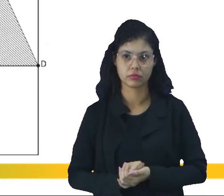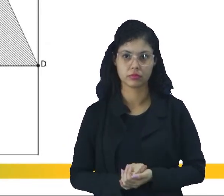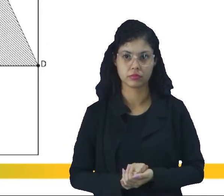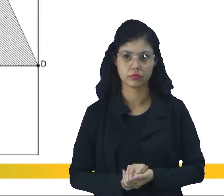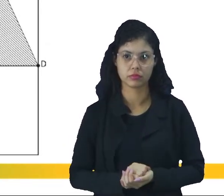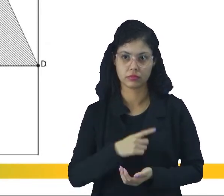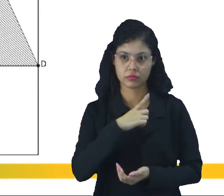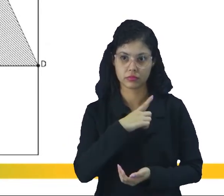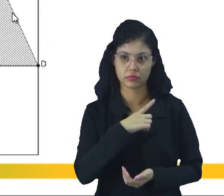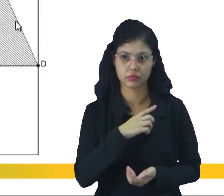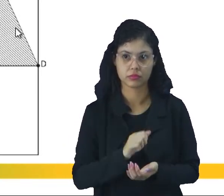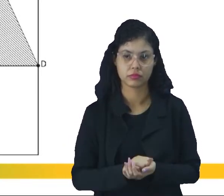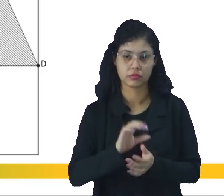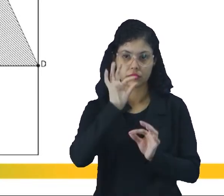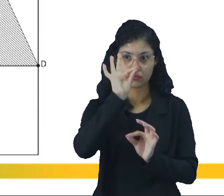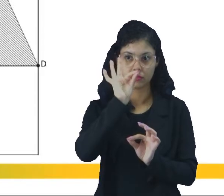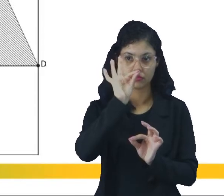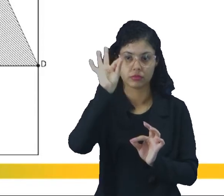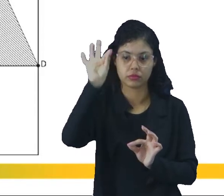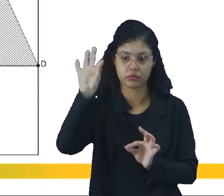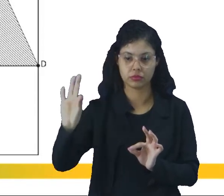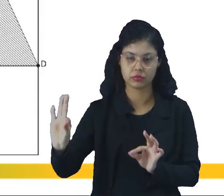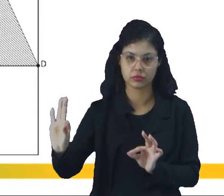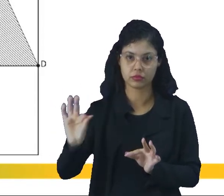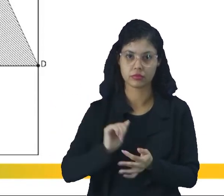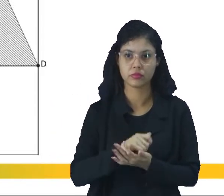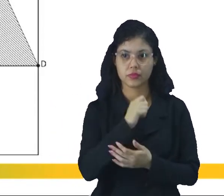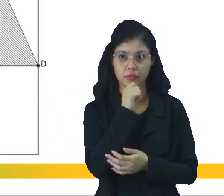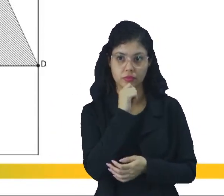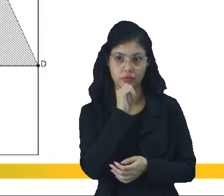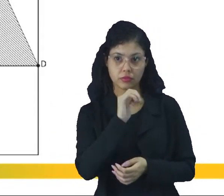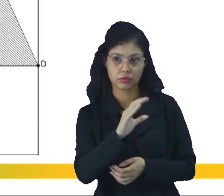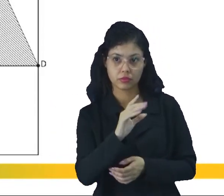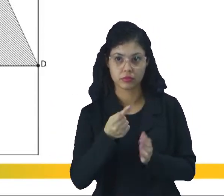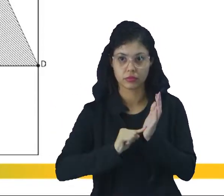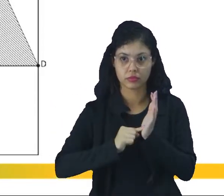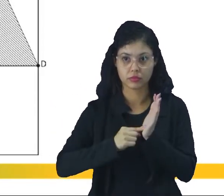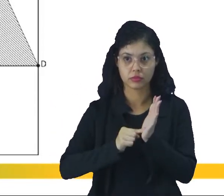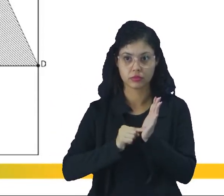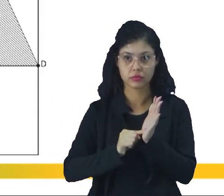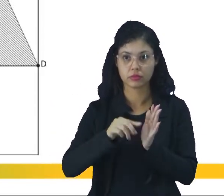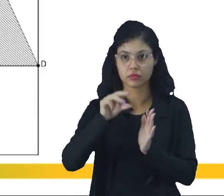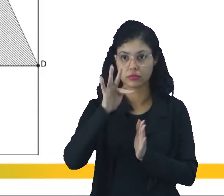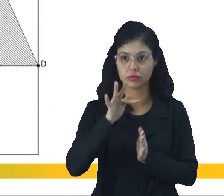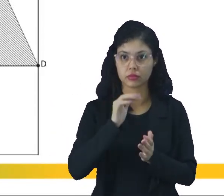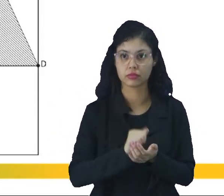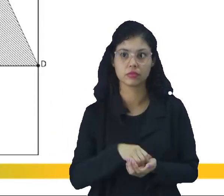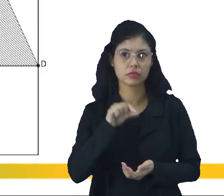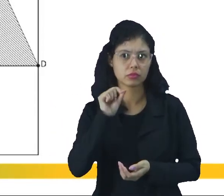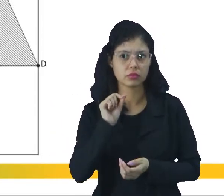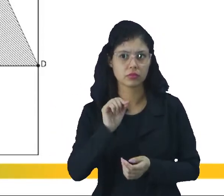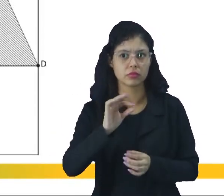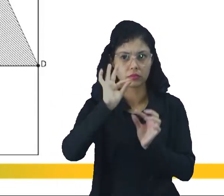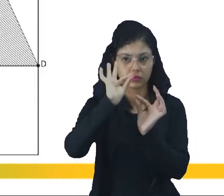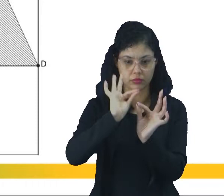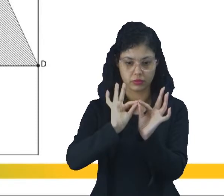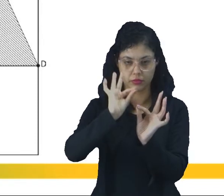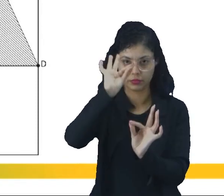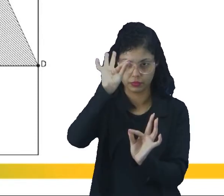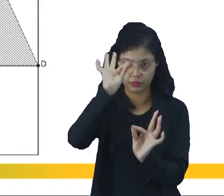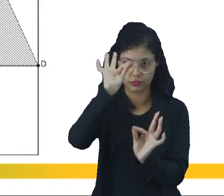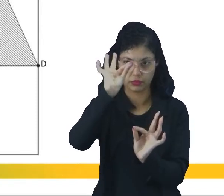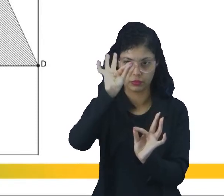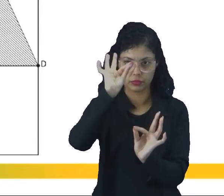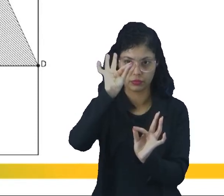Correto? É do segmento. Então, nós temos o que aqui, ó? E C é o ponto médio do segmento EF. Espera aí. O B é o ponto médio